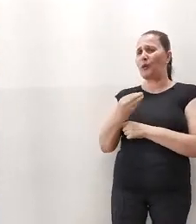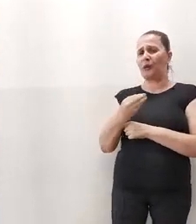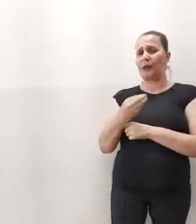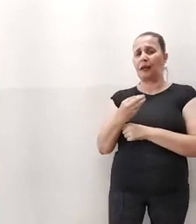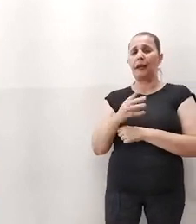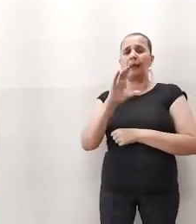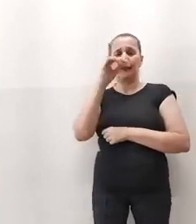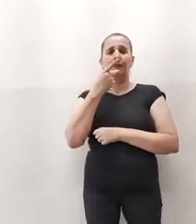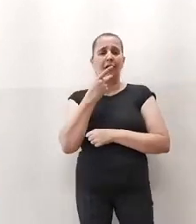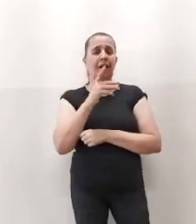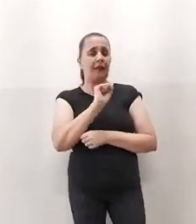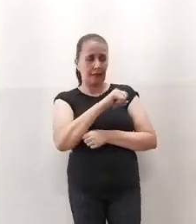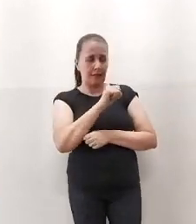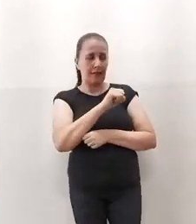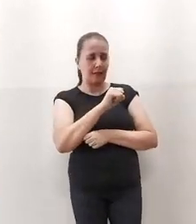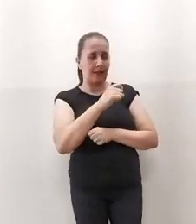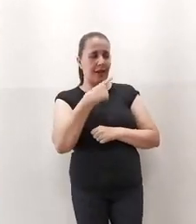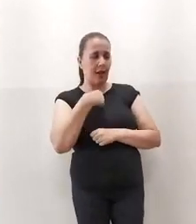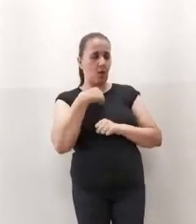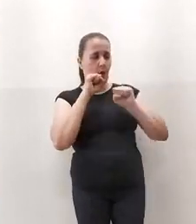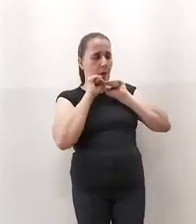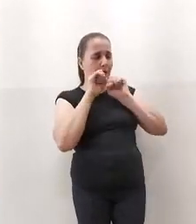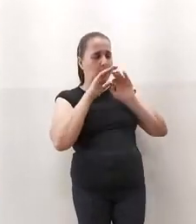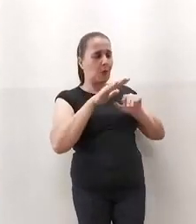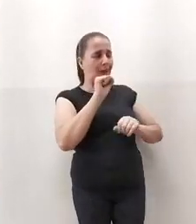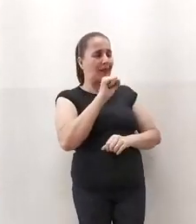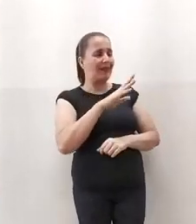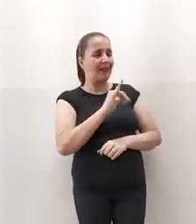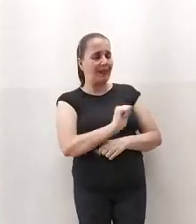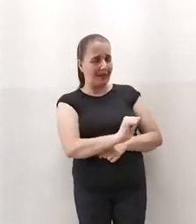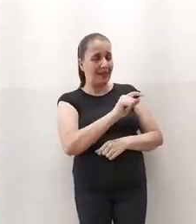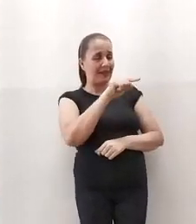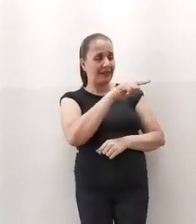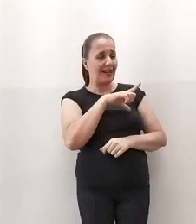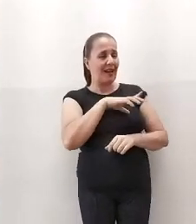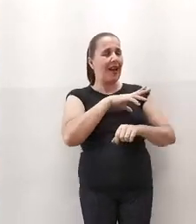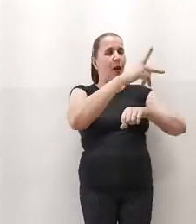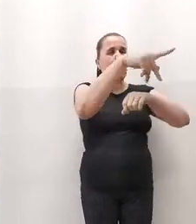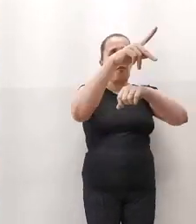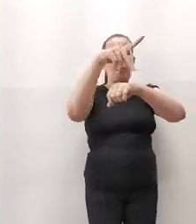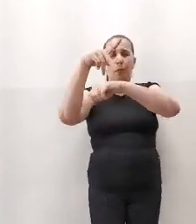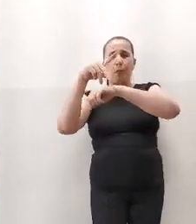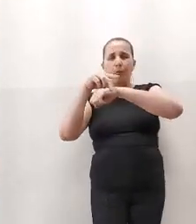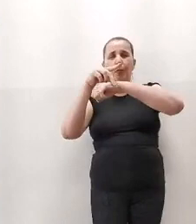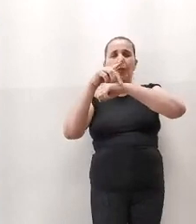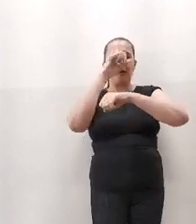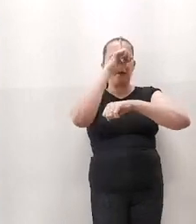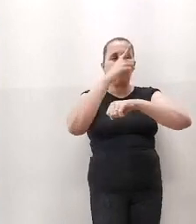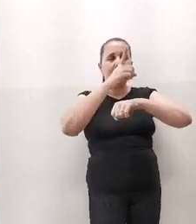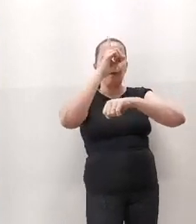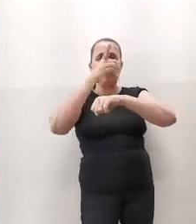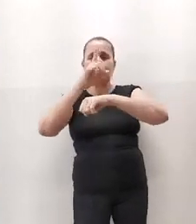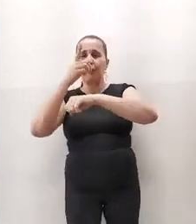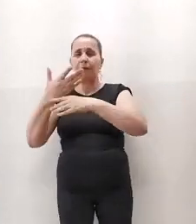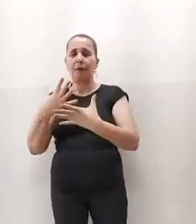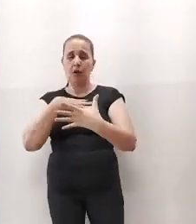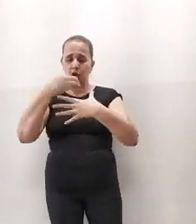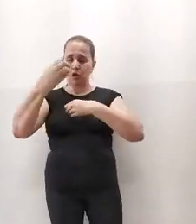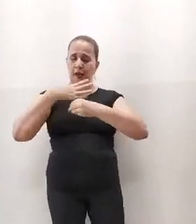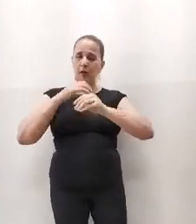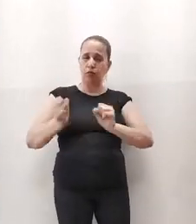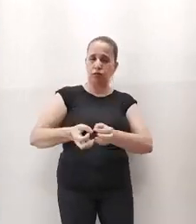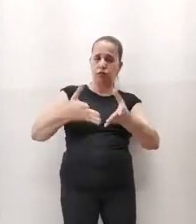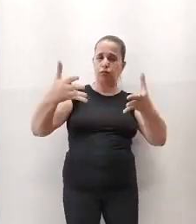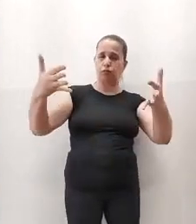E aí Deus fala, sim, eu a abençoarei a ela, se tornará nações, reis e povos procederão dela.